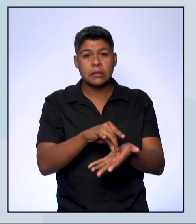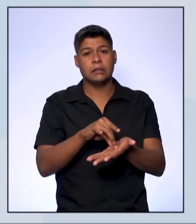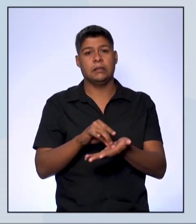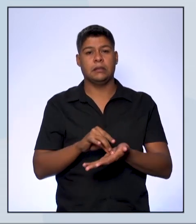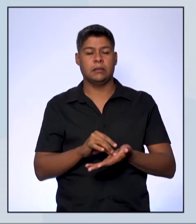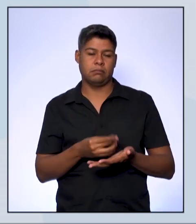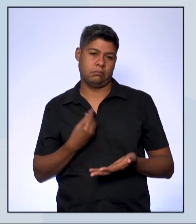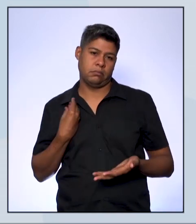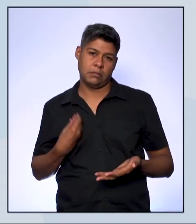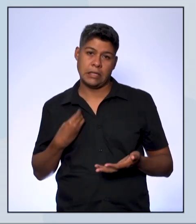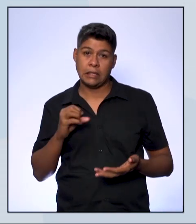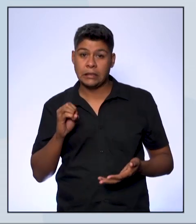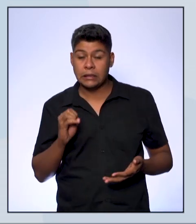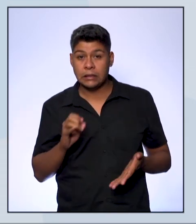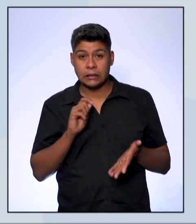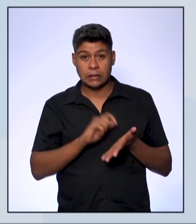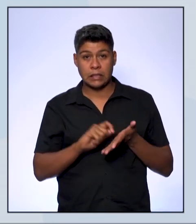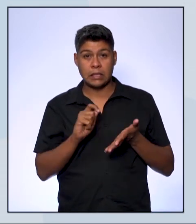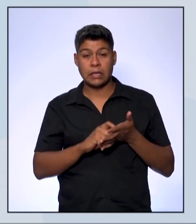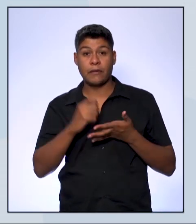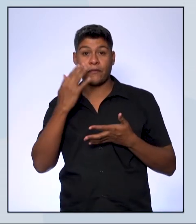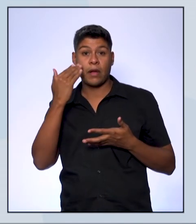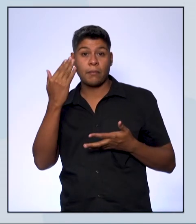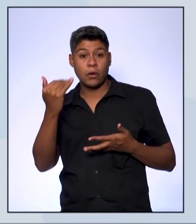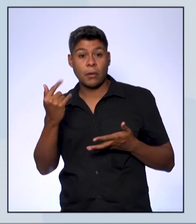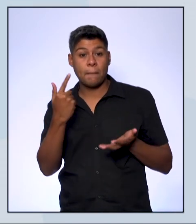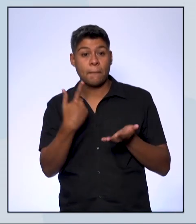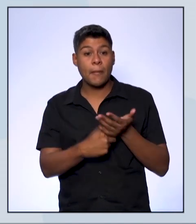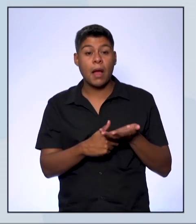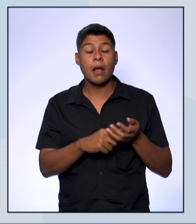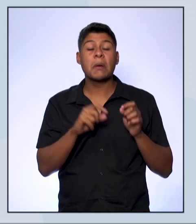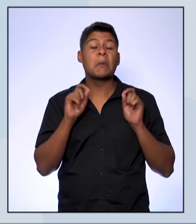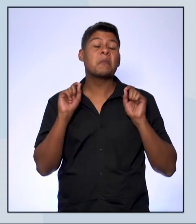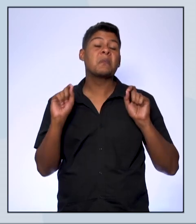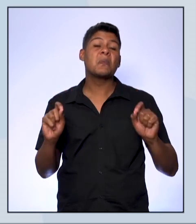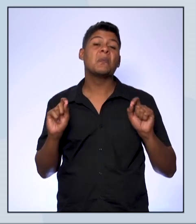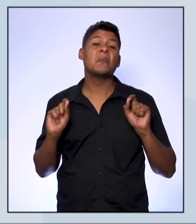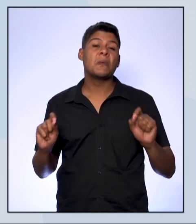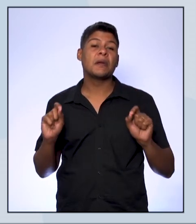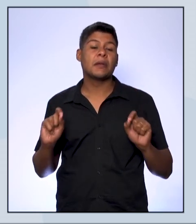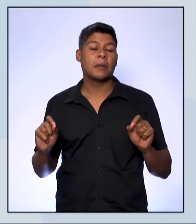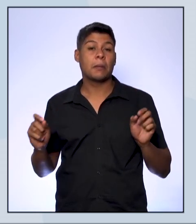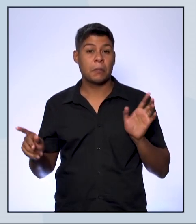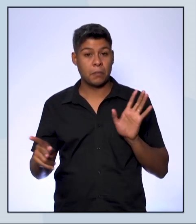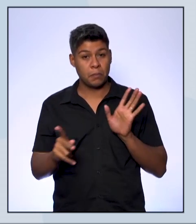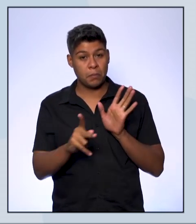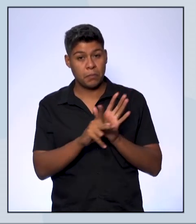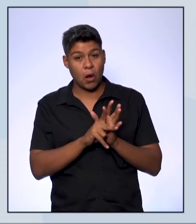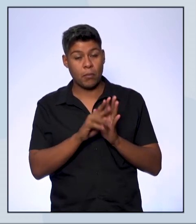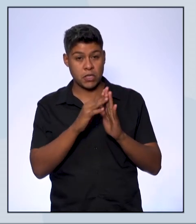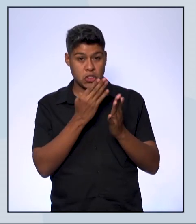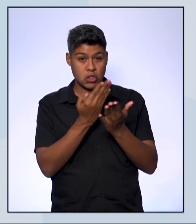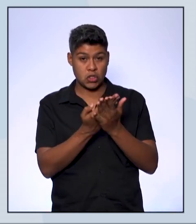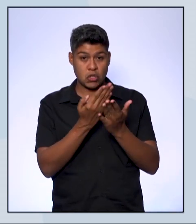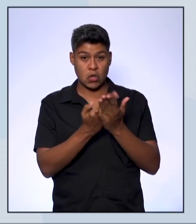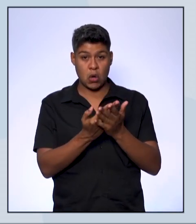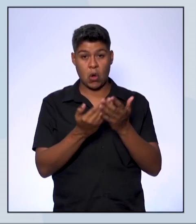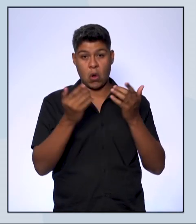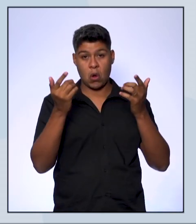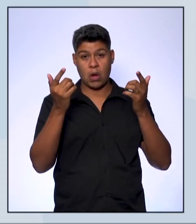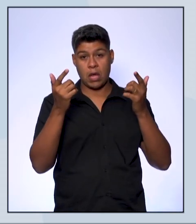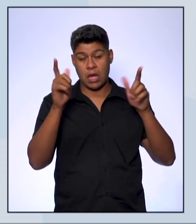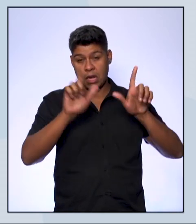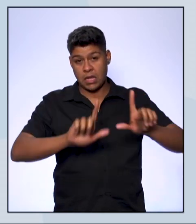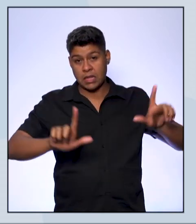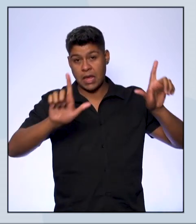uma marca estética se achar um escritor famoso essa marca estética significa o quê que ele pertence ao homem escola literária ou que